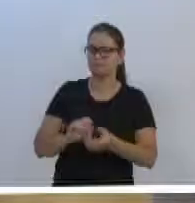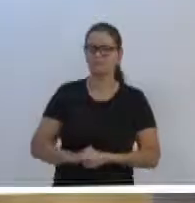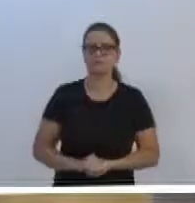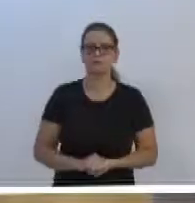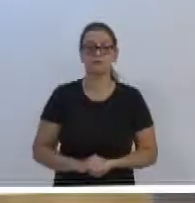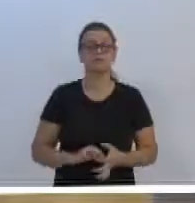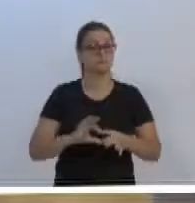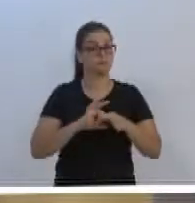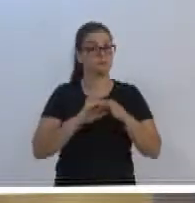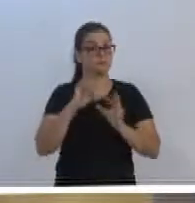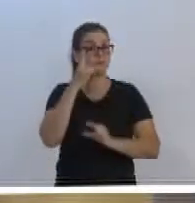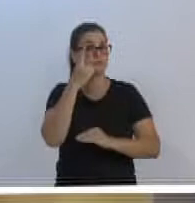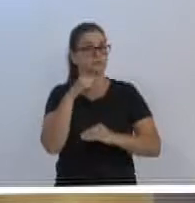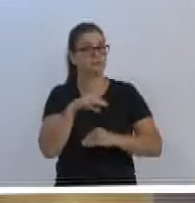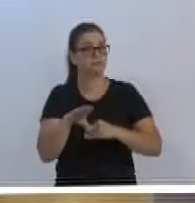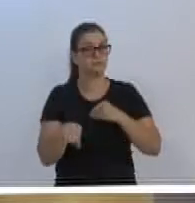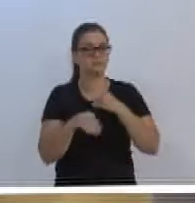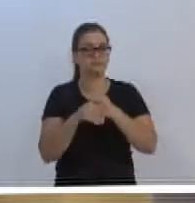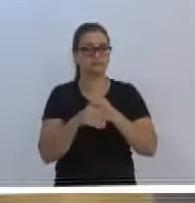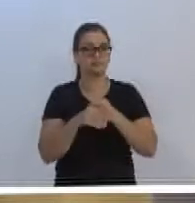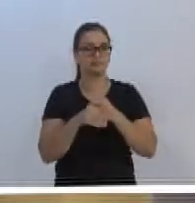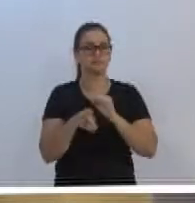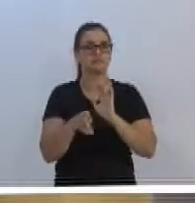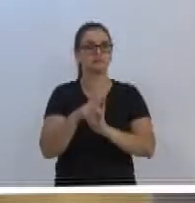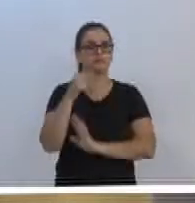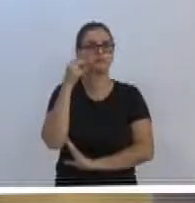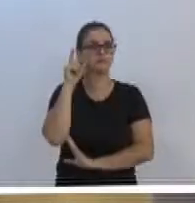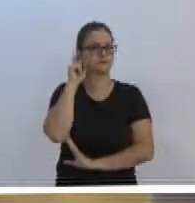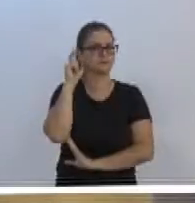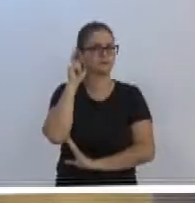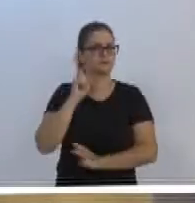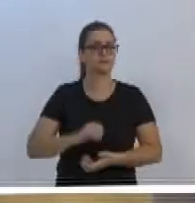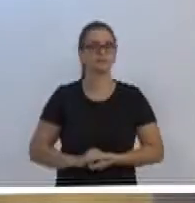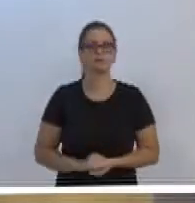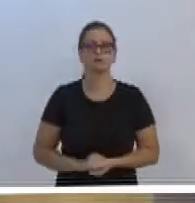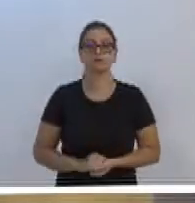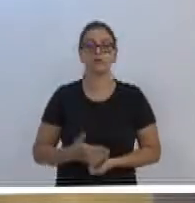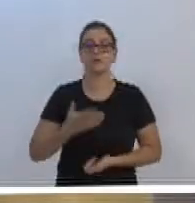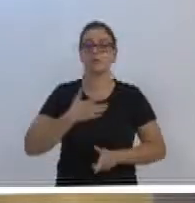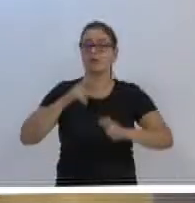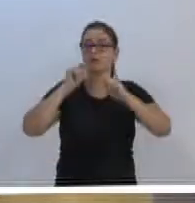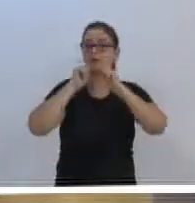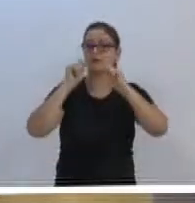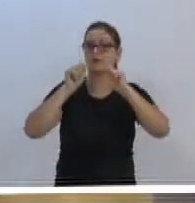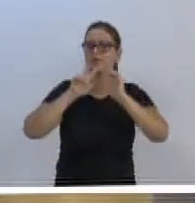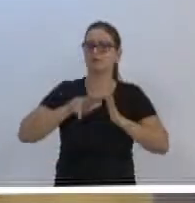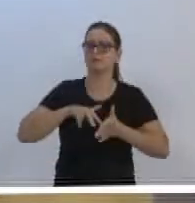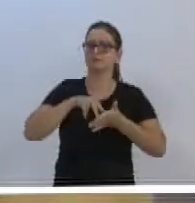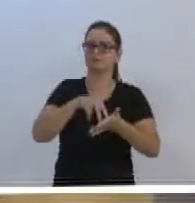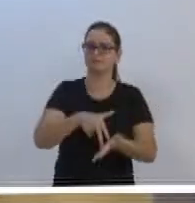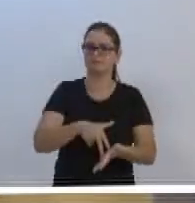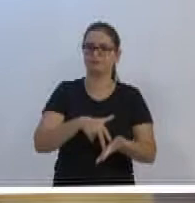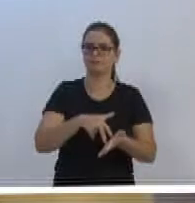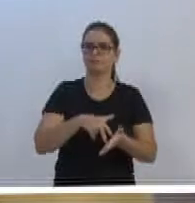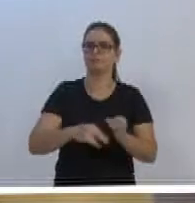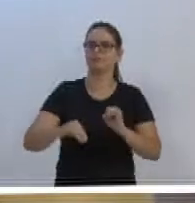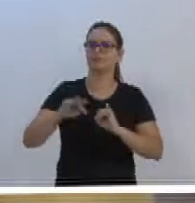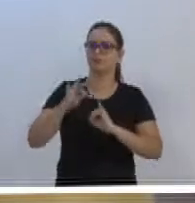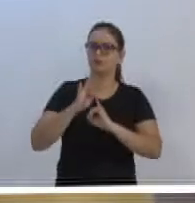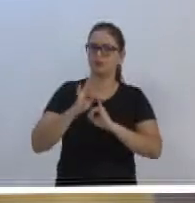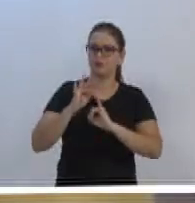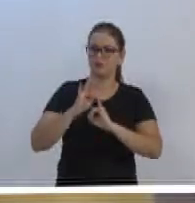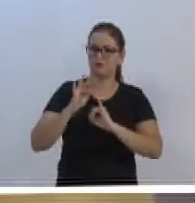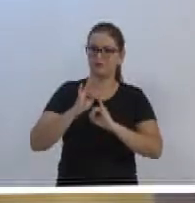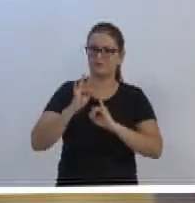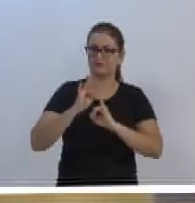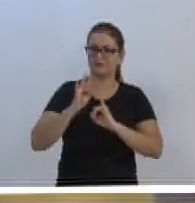um minuto para o término da fala do vereador elias mental ea minha assessoria esteve lá no bairro itoupavazinha como eu disse no primeiro reunião